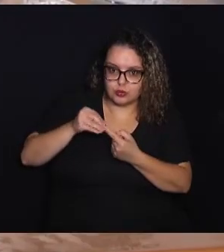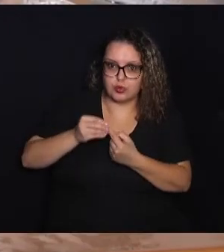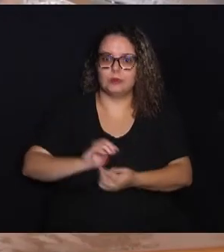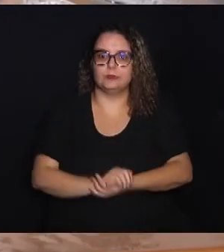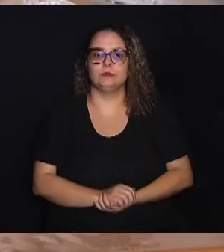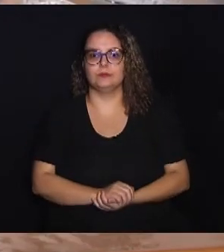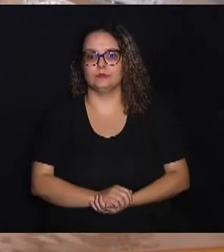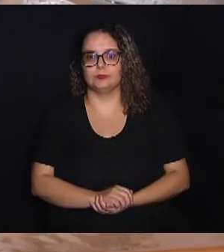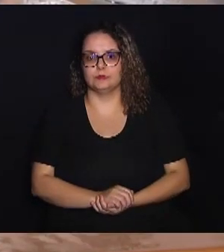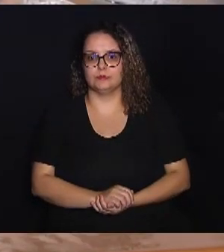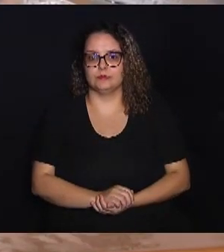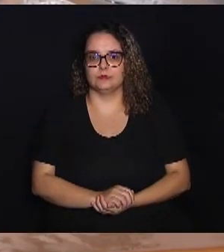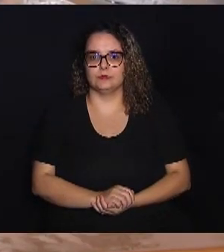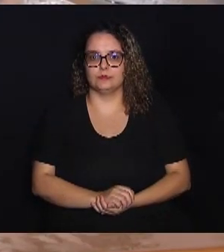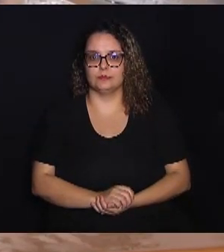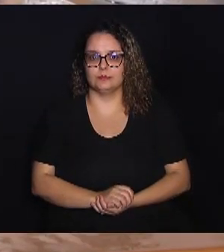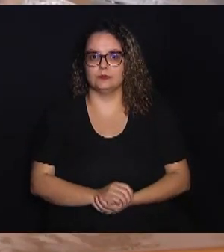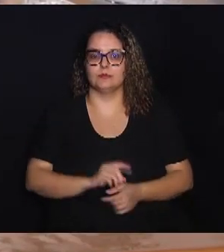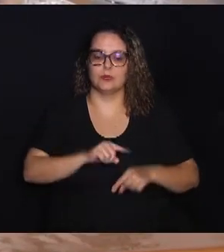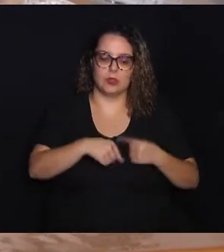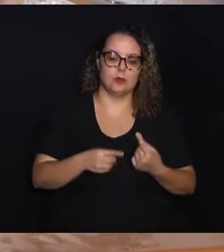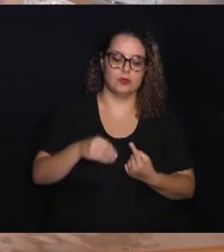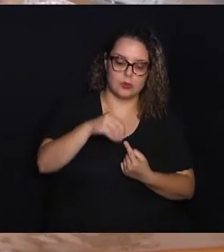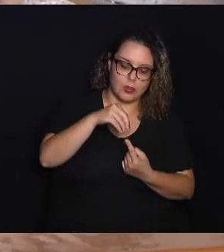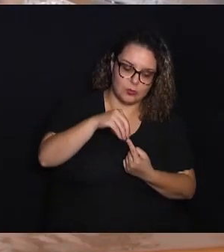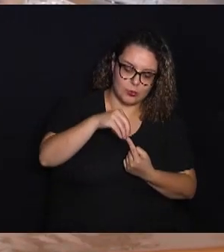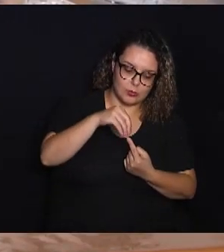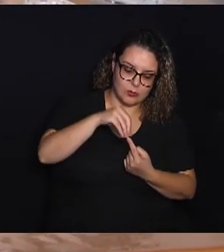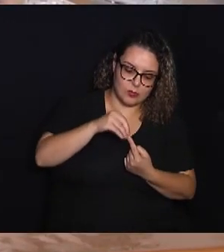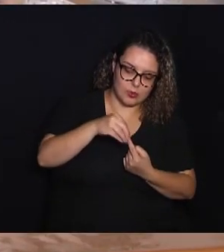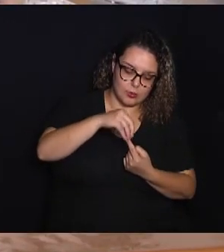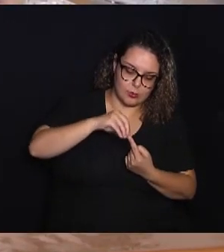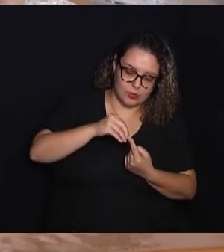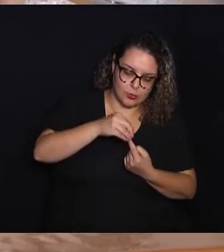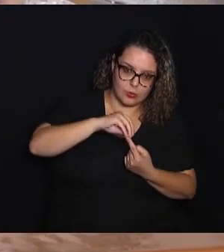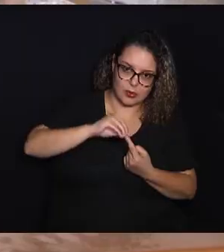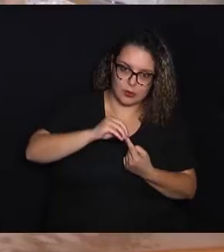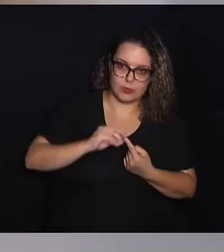no fio para a gente fazer o acabamento.